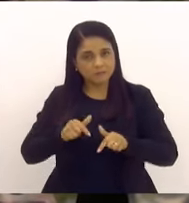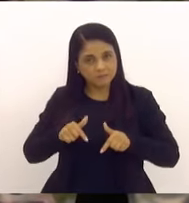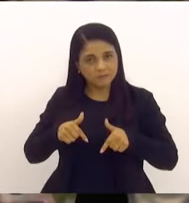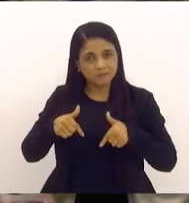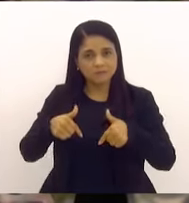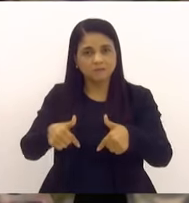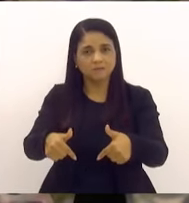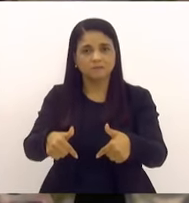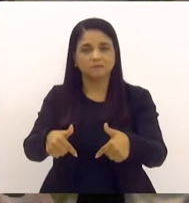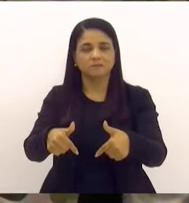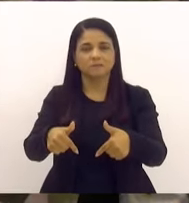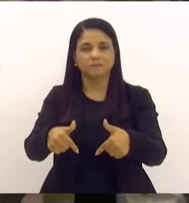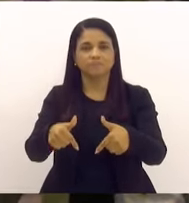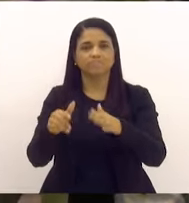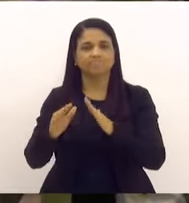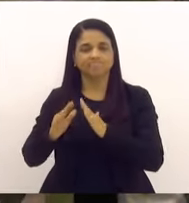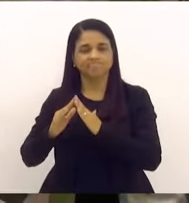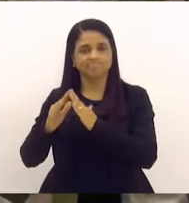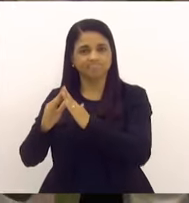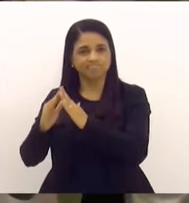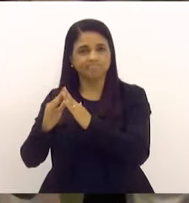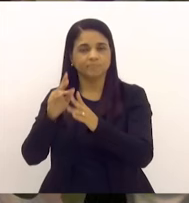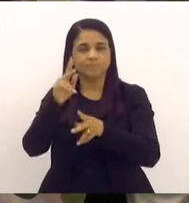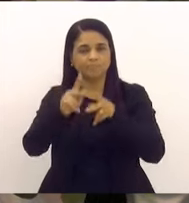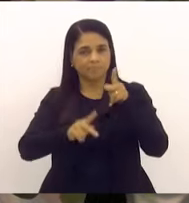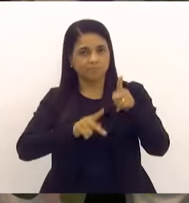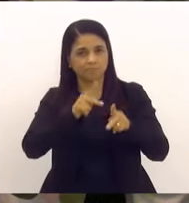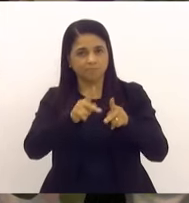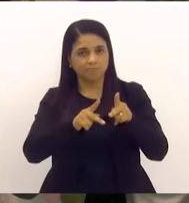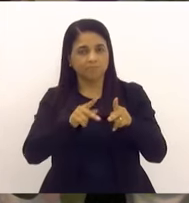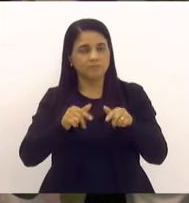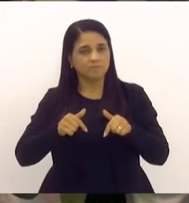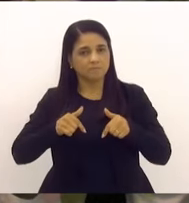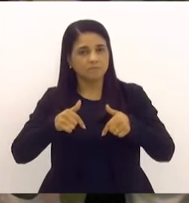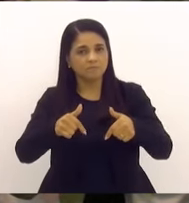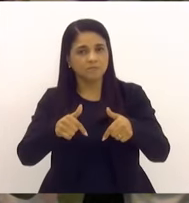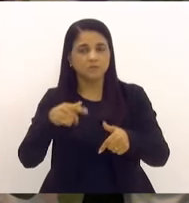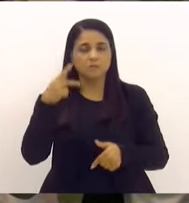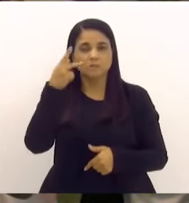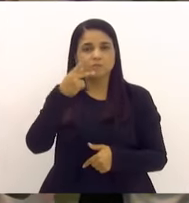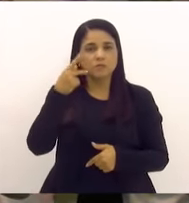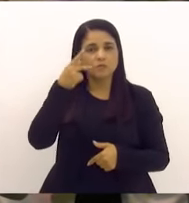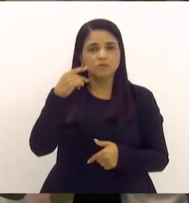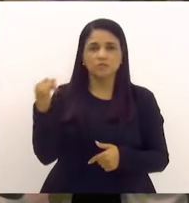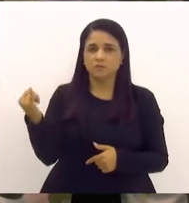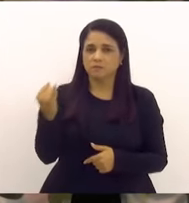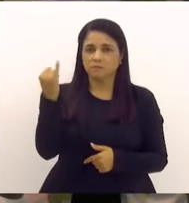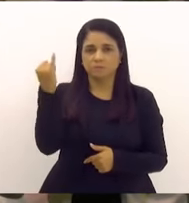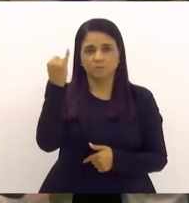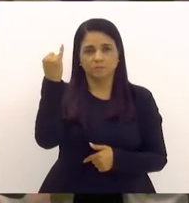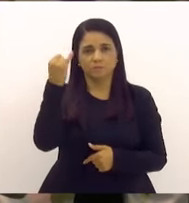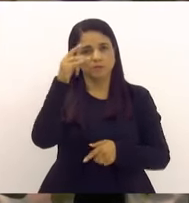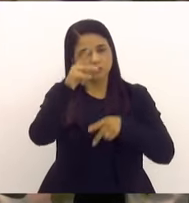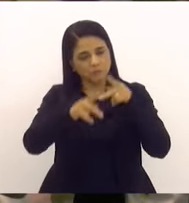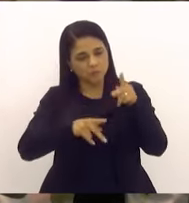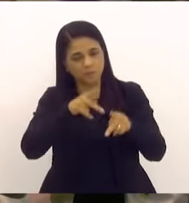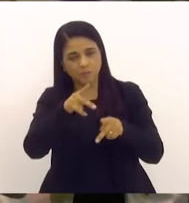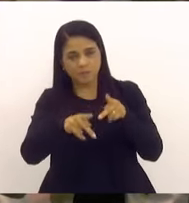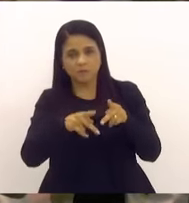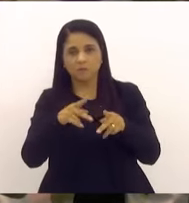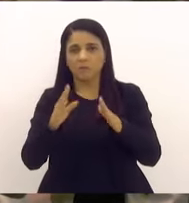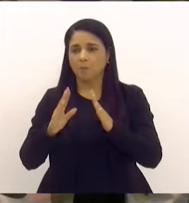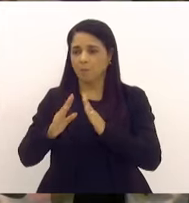execução das moradias populares, na execução dessas políticas que são tão importantes para a população.